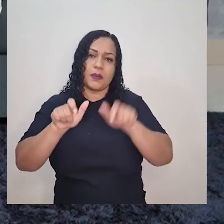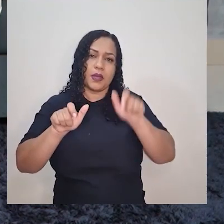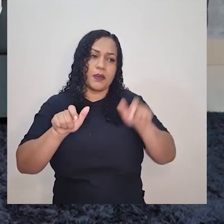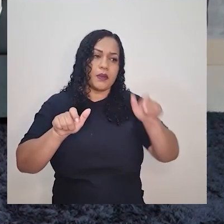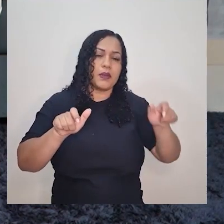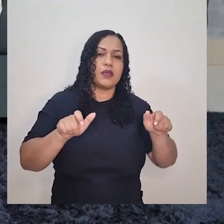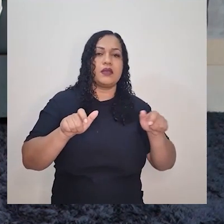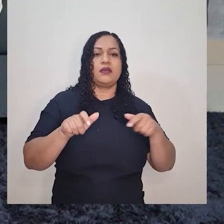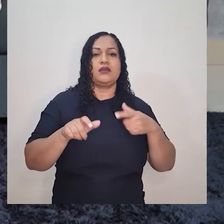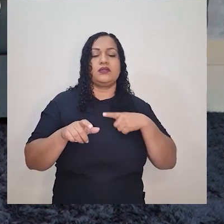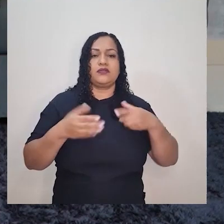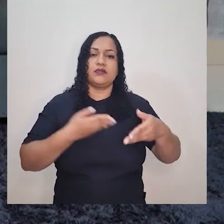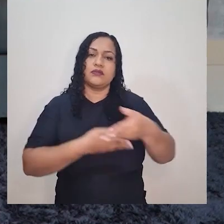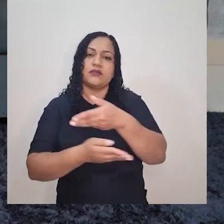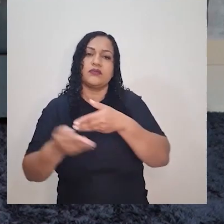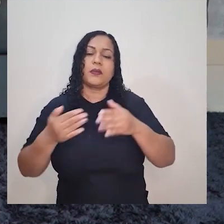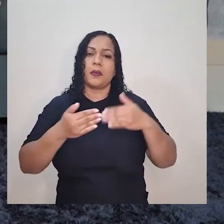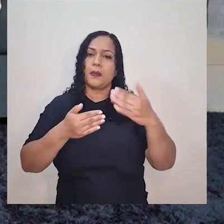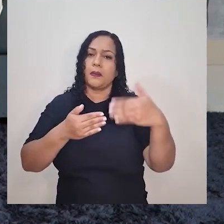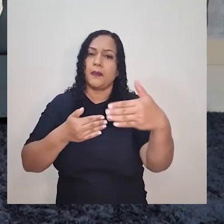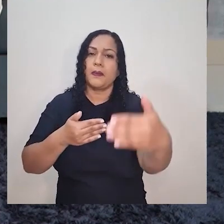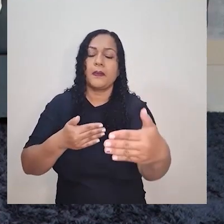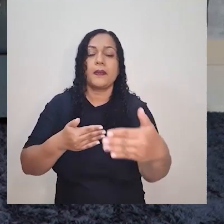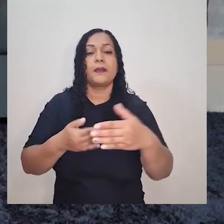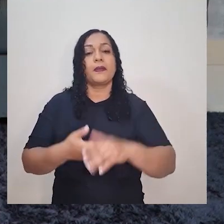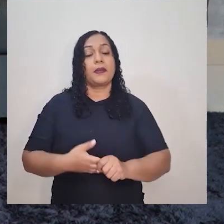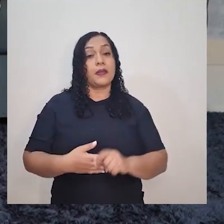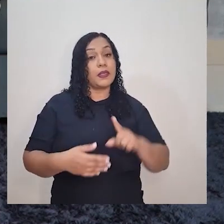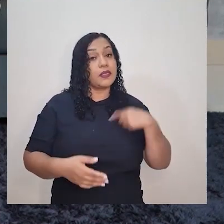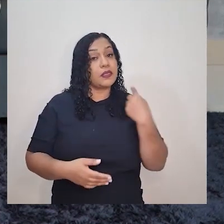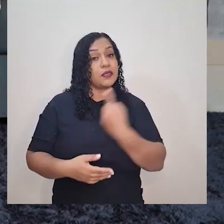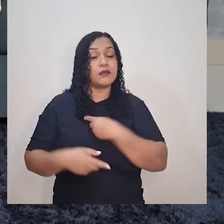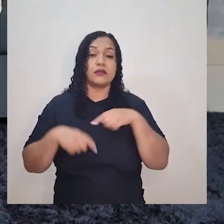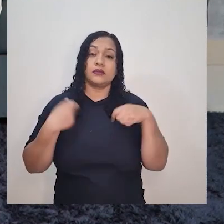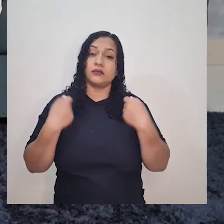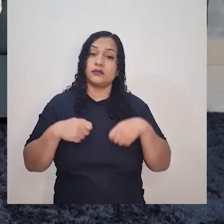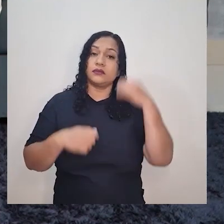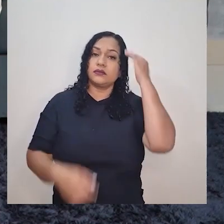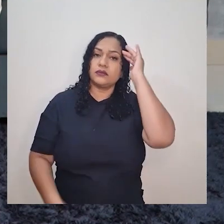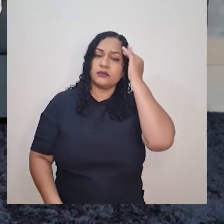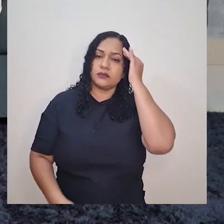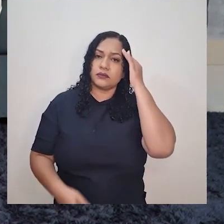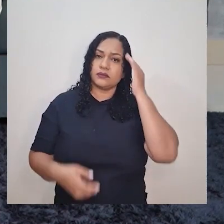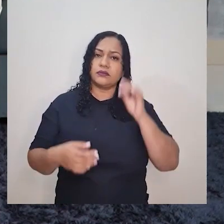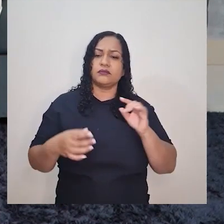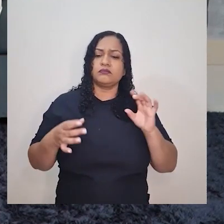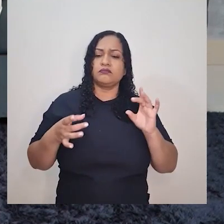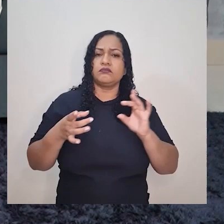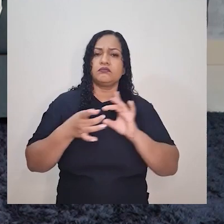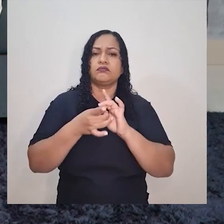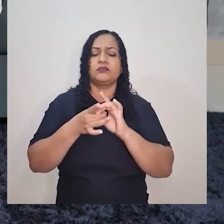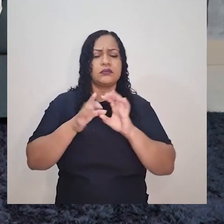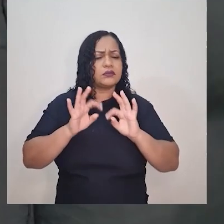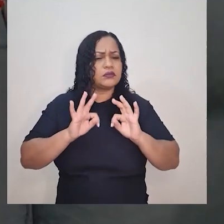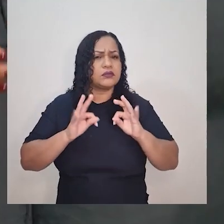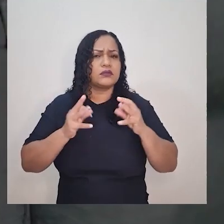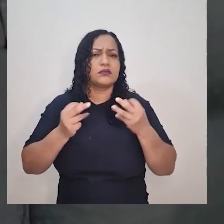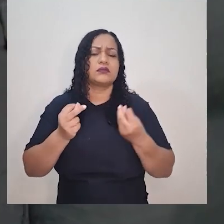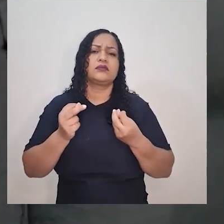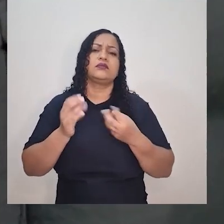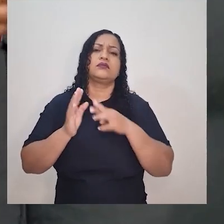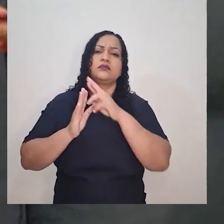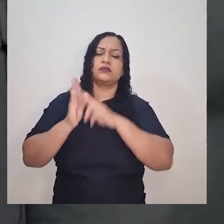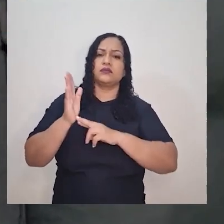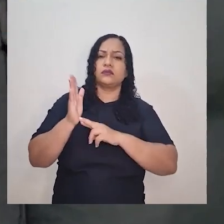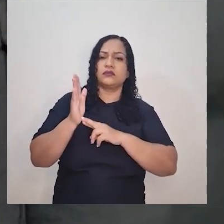nossa instituição. E ele acaba sendo um processo gradativo. Nós precisamos entender que a junção de todos esses princípios acaba